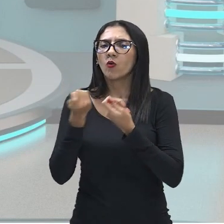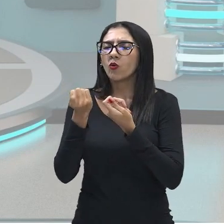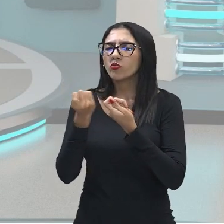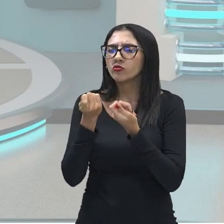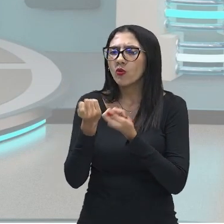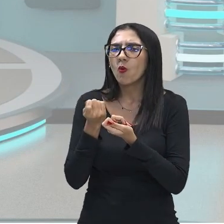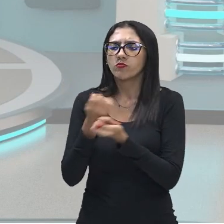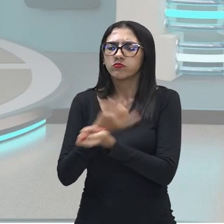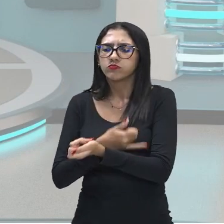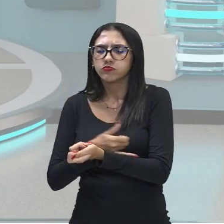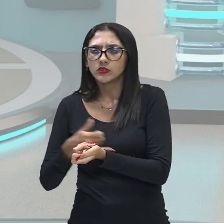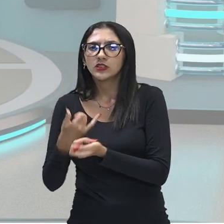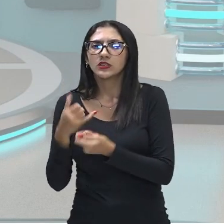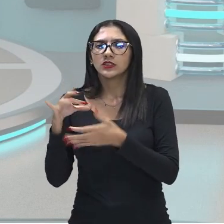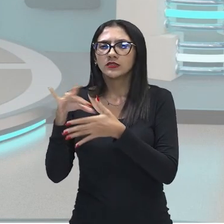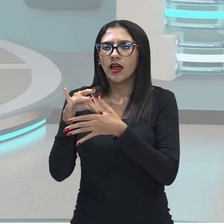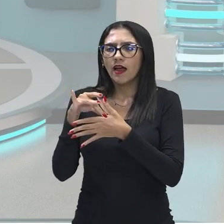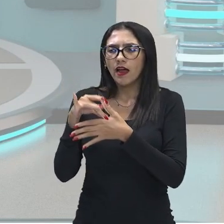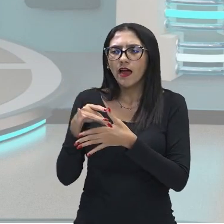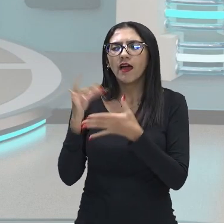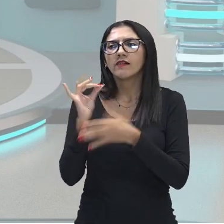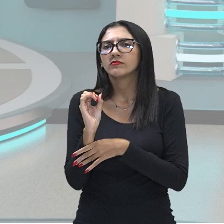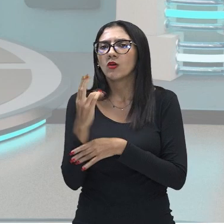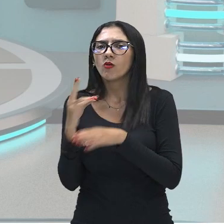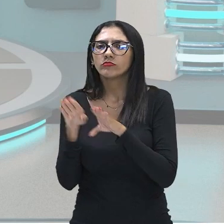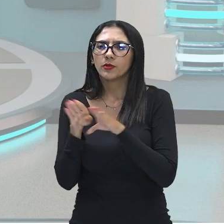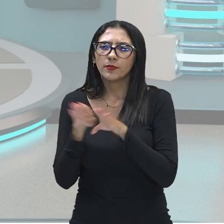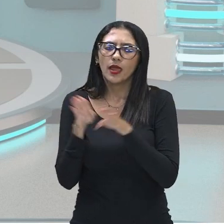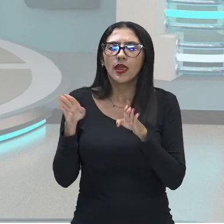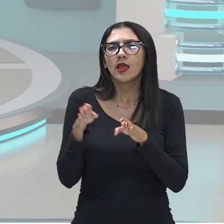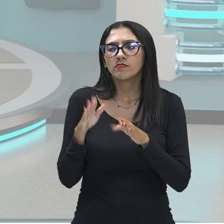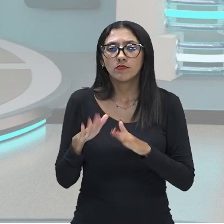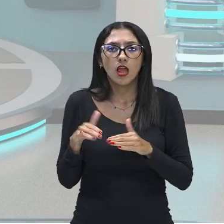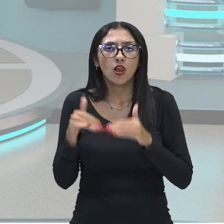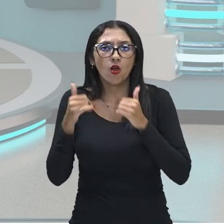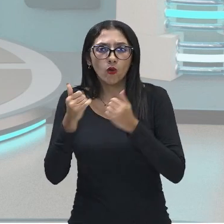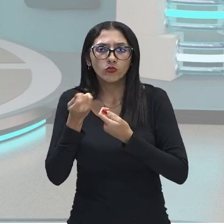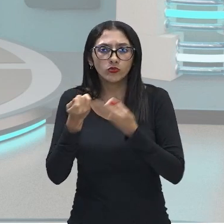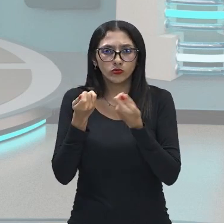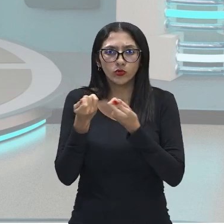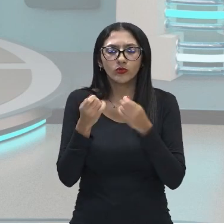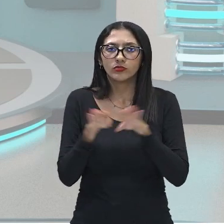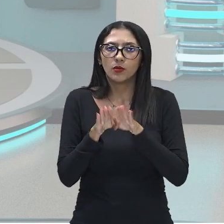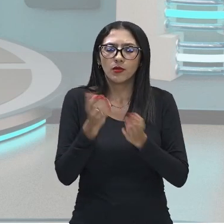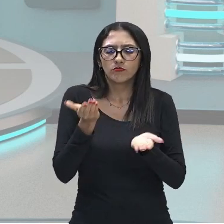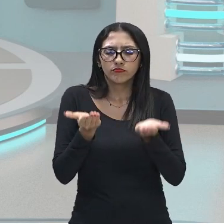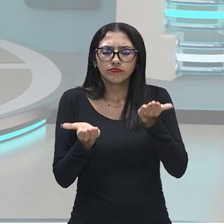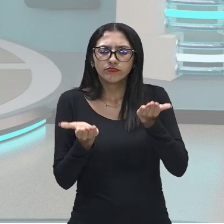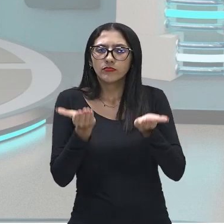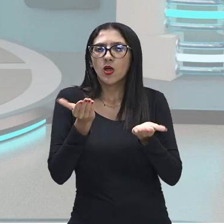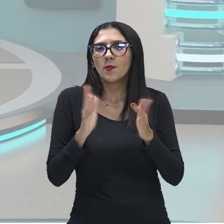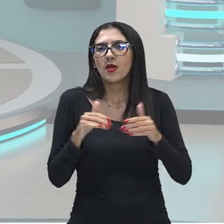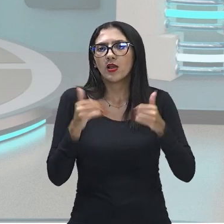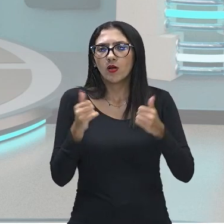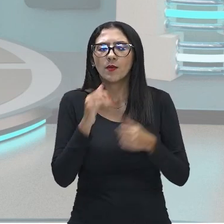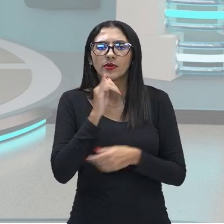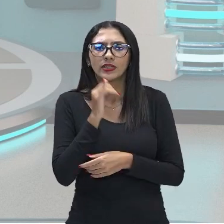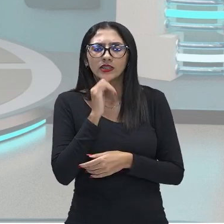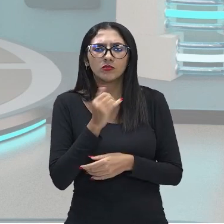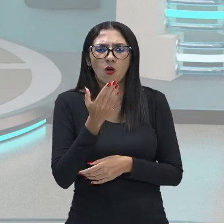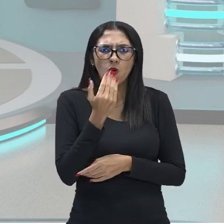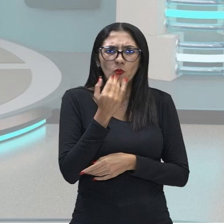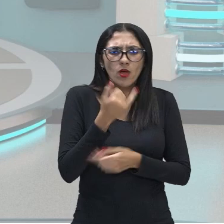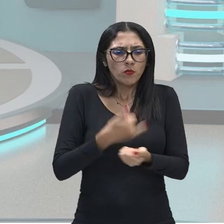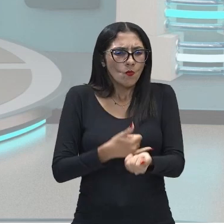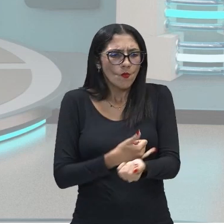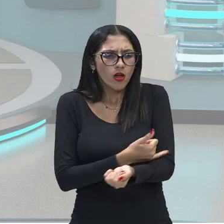Carne se alimentar de uma gordura mais saudável e claro de forma equilibrada não é Ah eu tenho que comer gordura porque eu tenho que